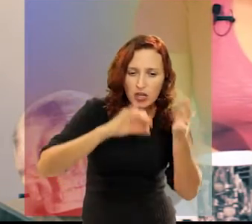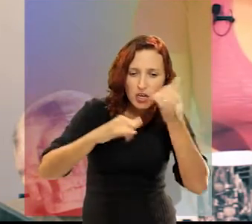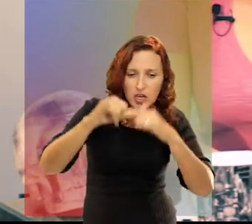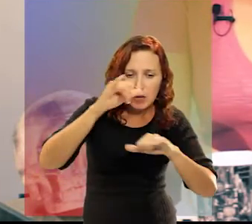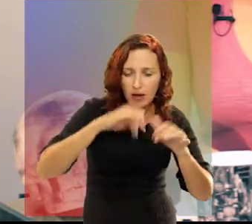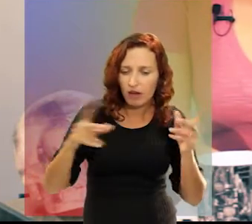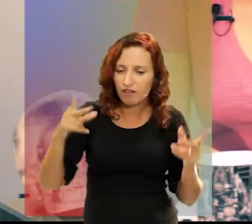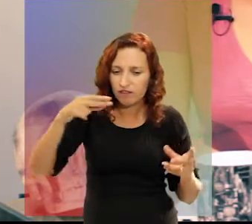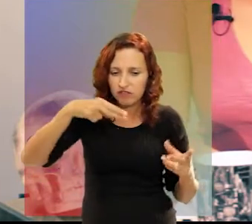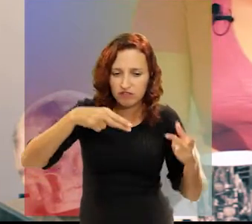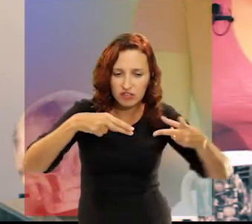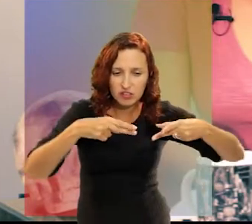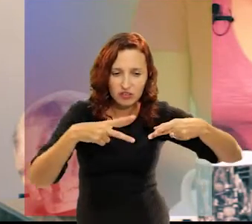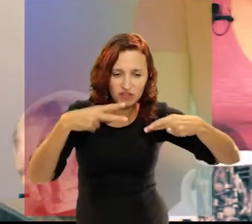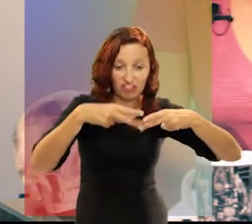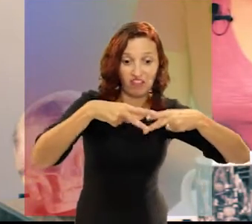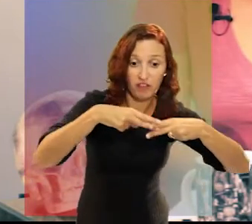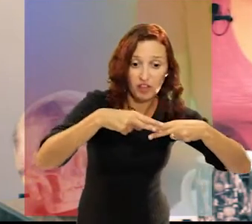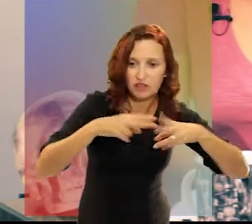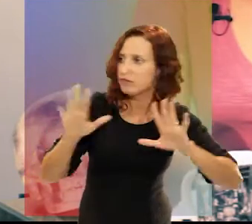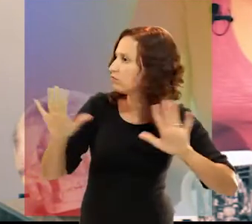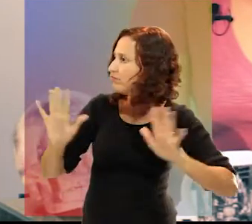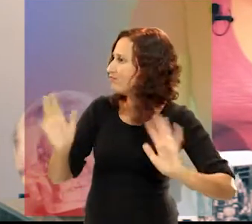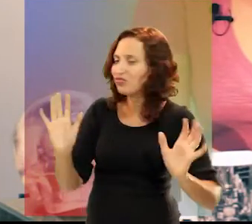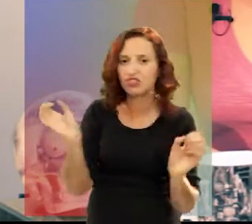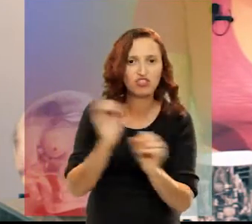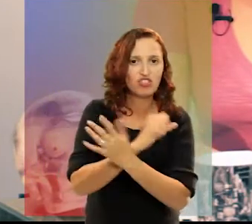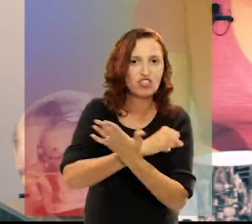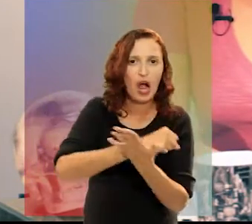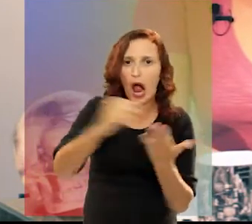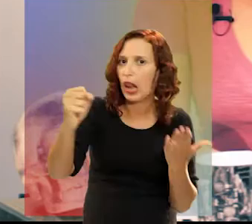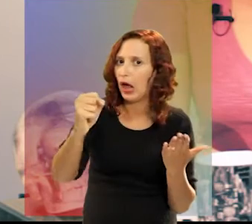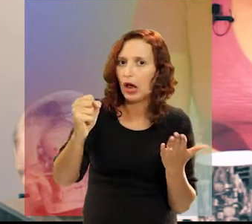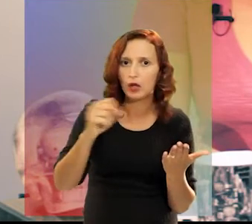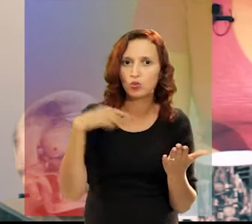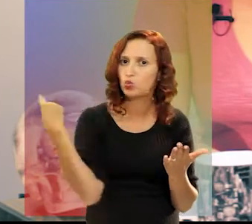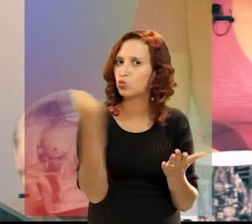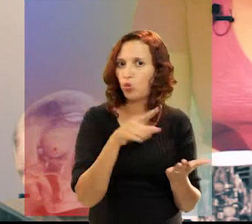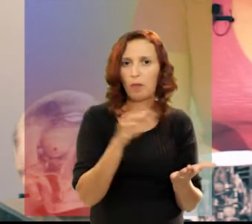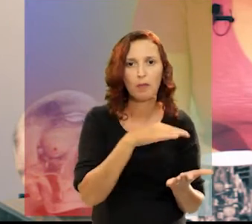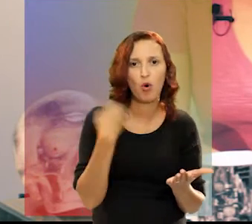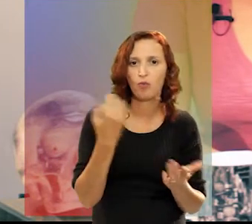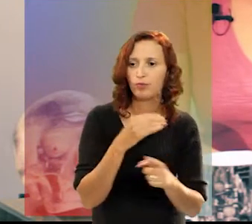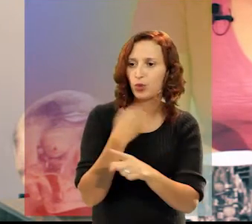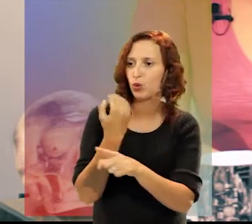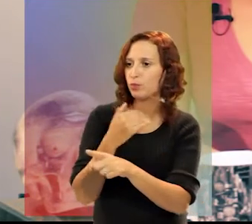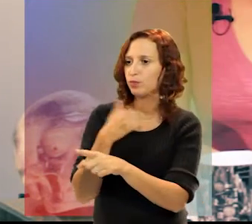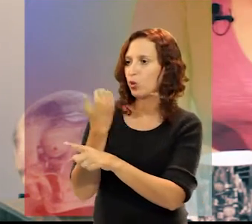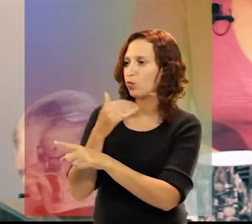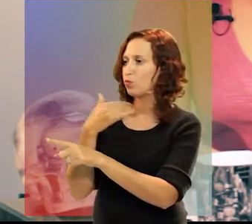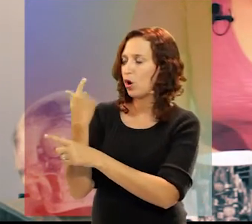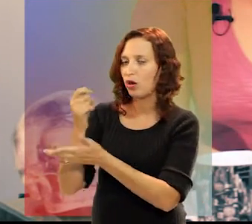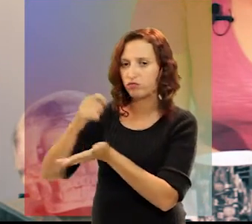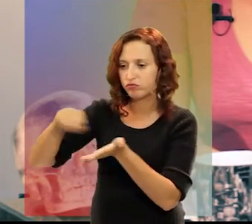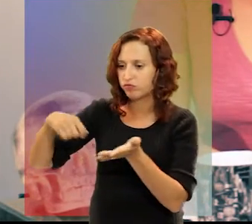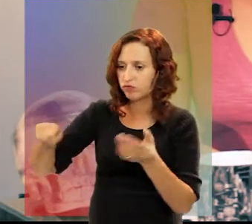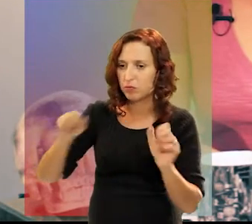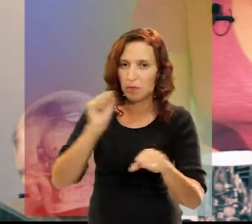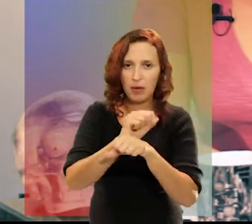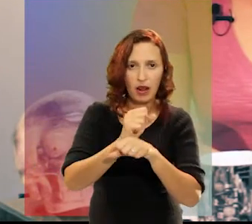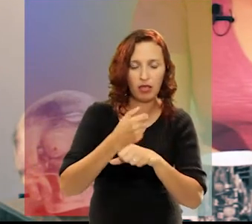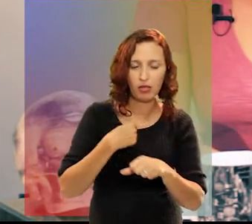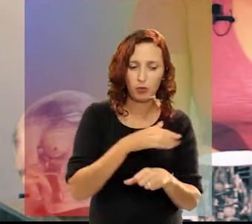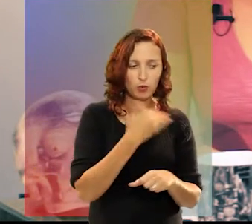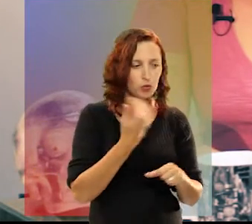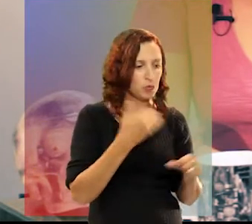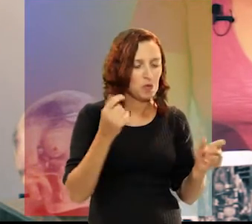mexer com alicate mesmo. Aí a coisa se toca um no outro e ele fala: eita ferro, todo mundo agora da sala tá morto. Para, ninguém se mexe, anota onde vocês estão, ninguém